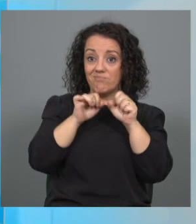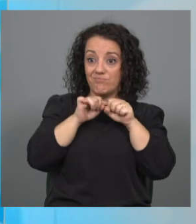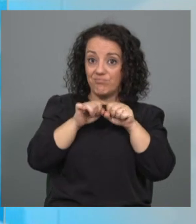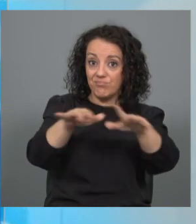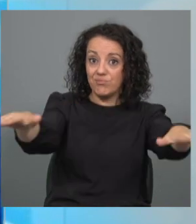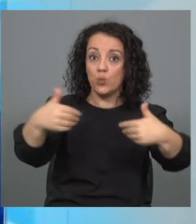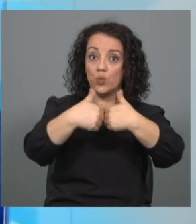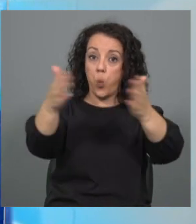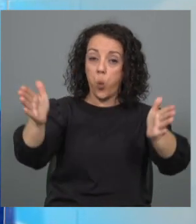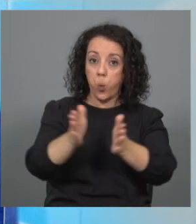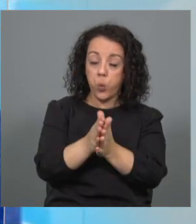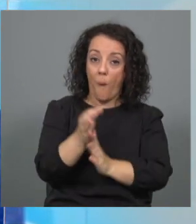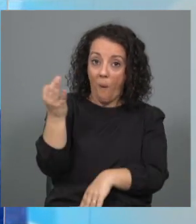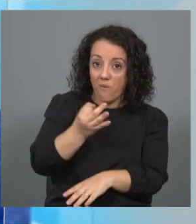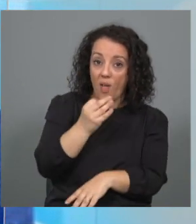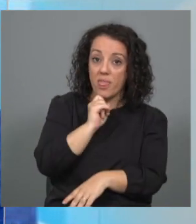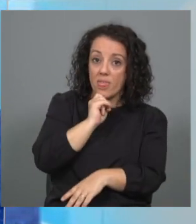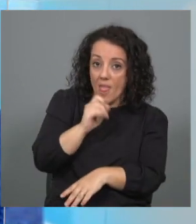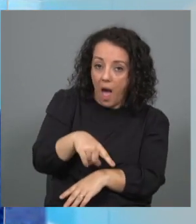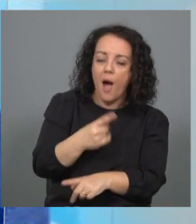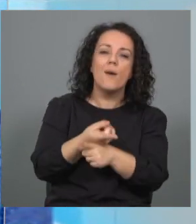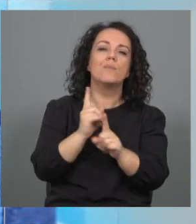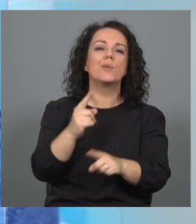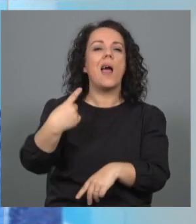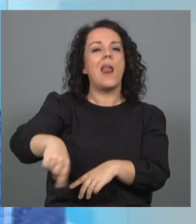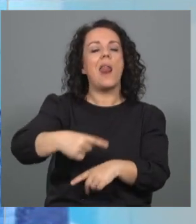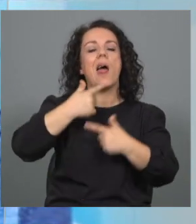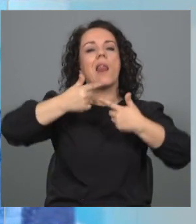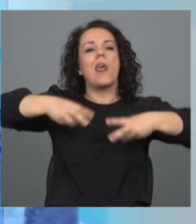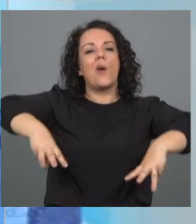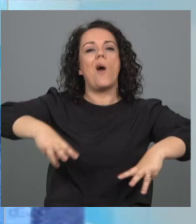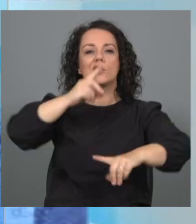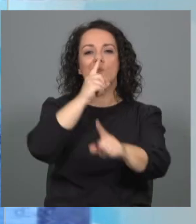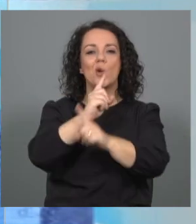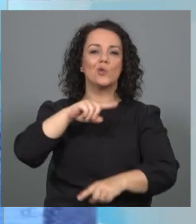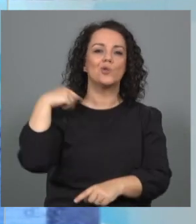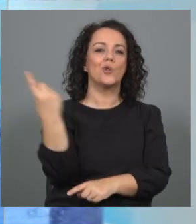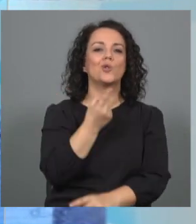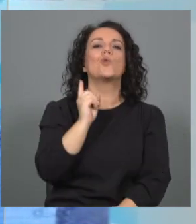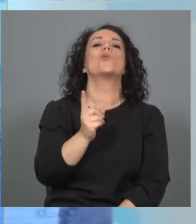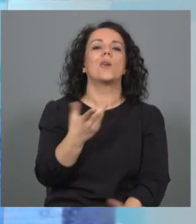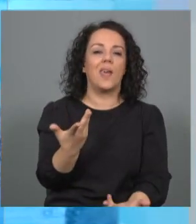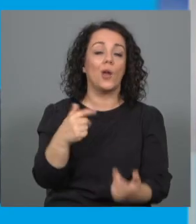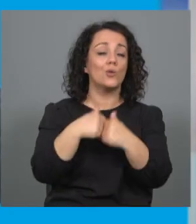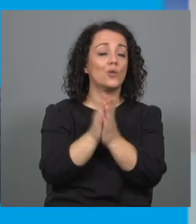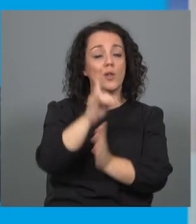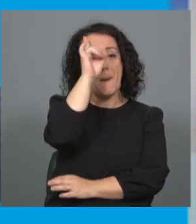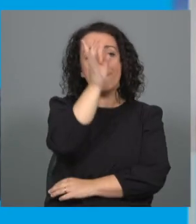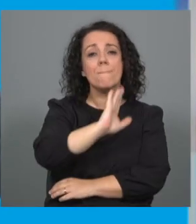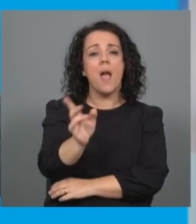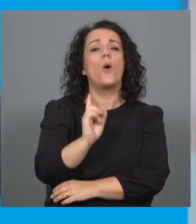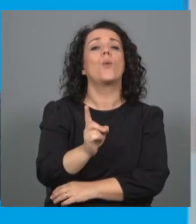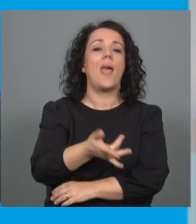isso é possível porque, ao fim e ao cabo, há uma linguagem comum que todos entendem e que todos podem falar, que é a do amor. E como diz